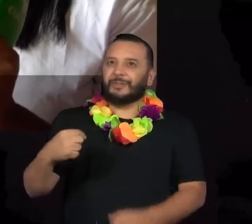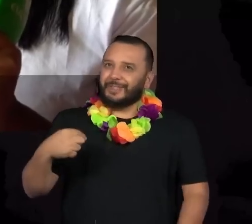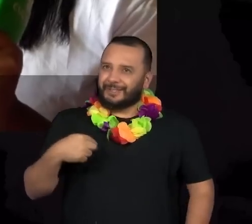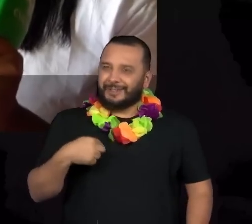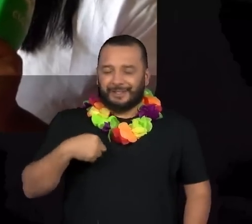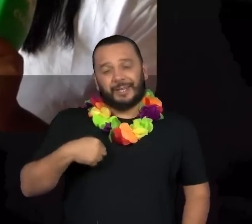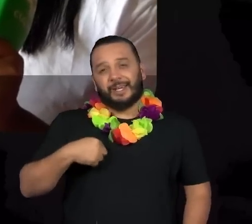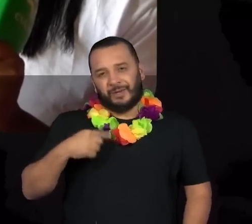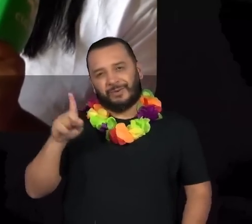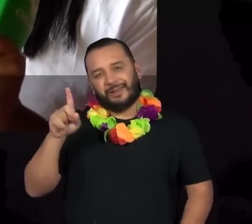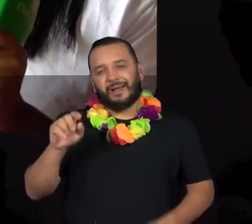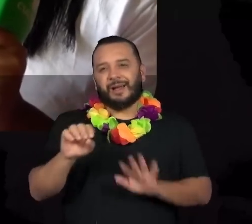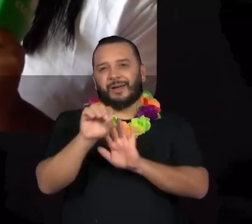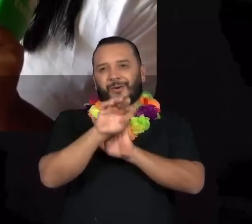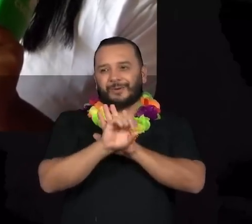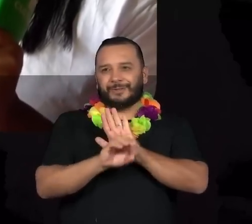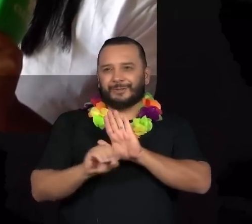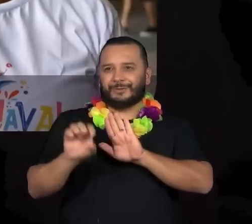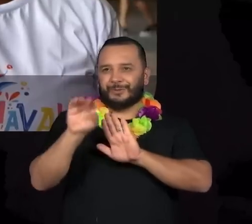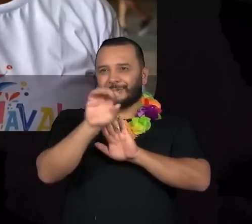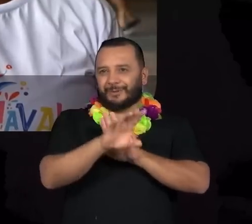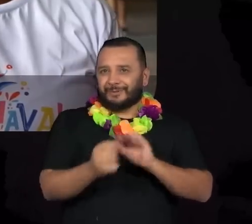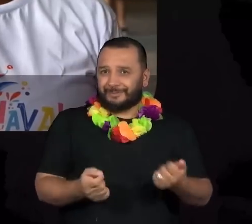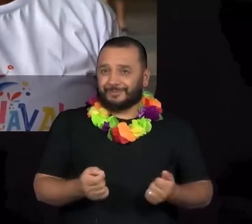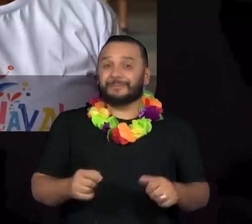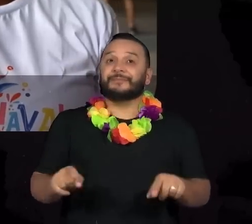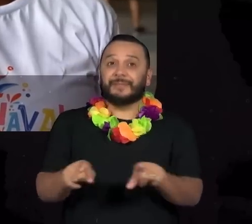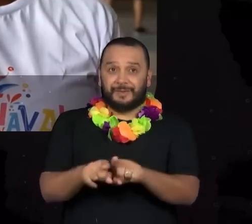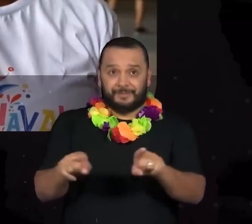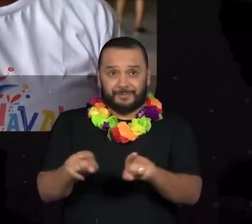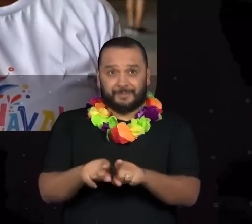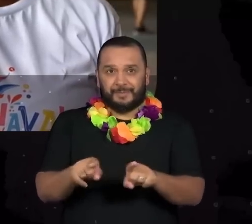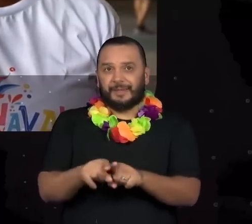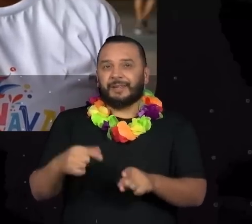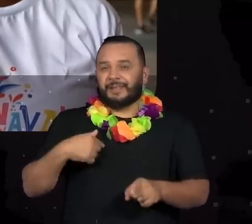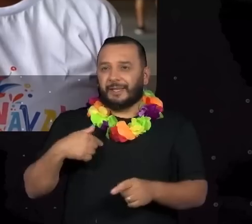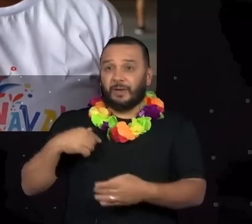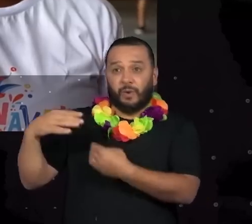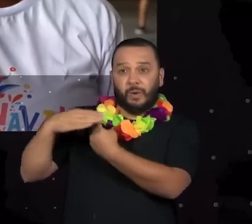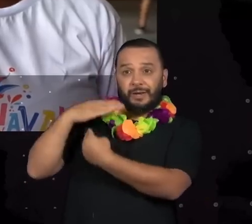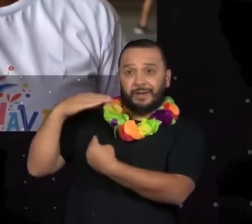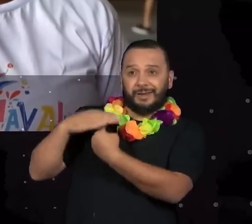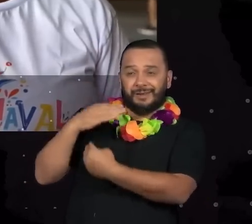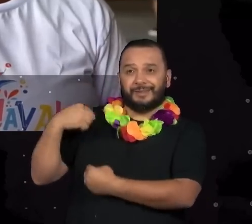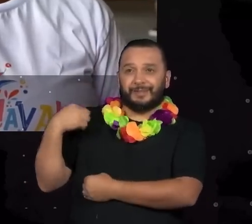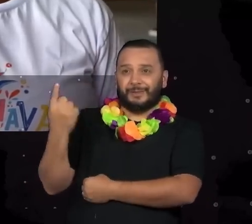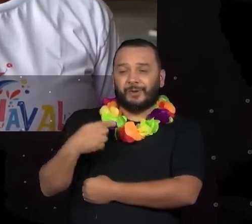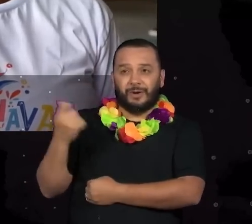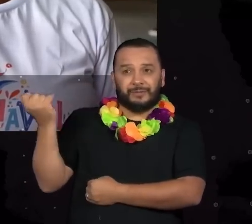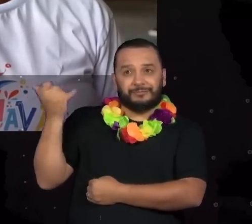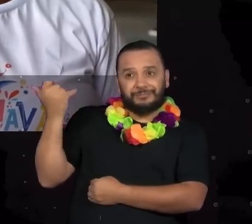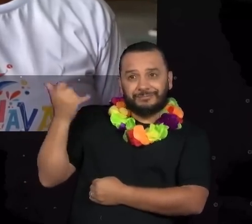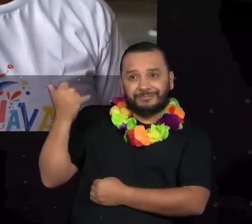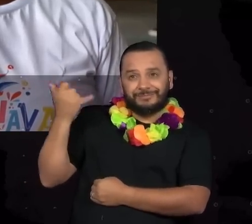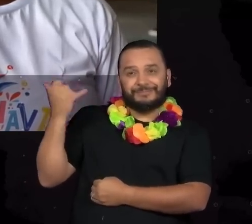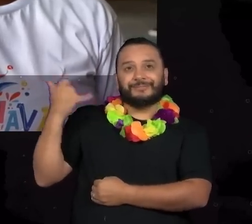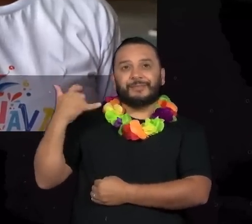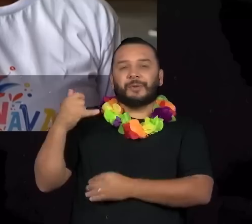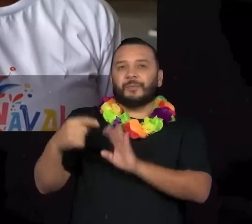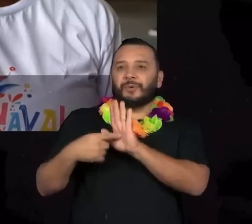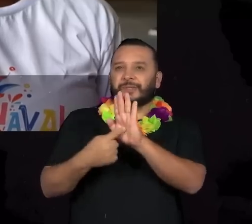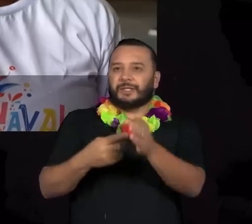as coisas, né, do ambiente. Aí ele vai dando as orientações pra gente, vai